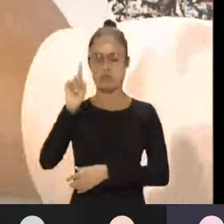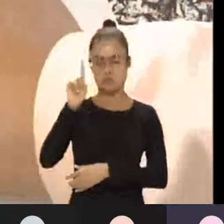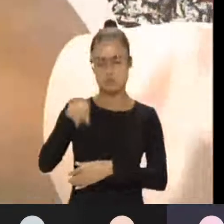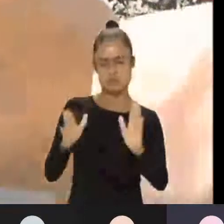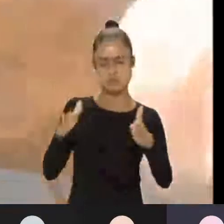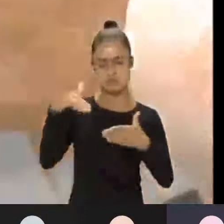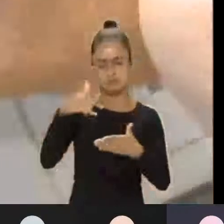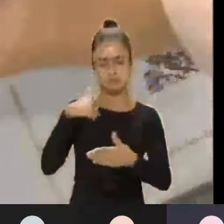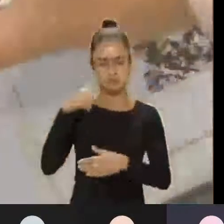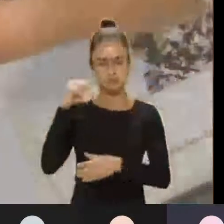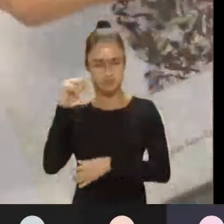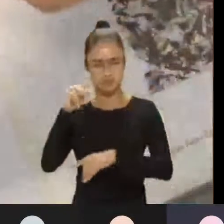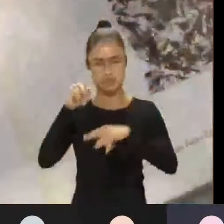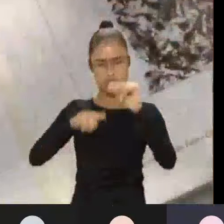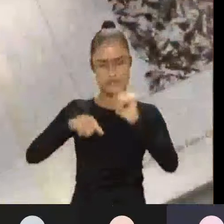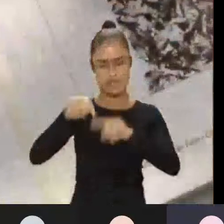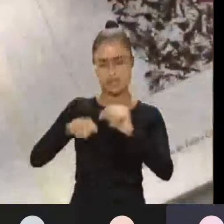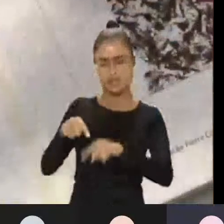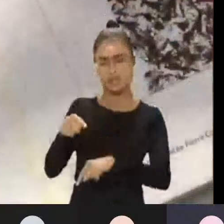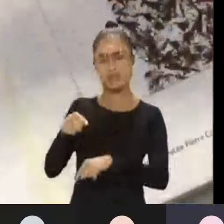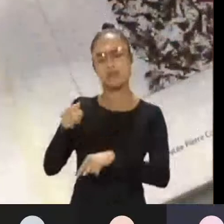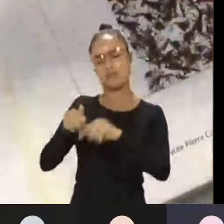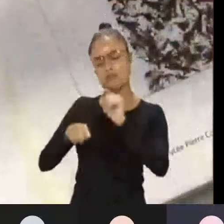Então, eu consigo, por meio do cartão,